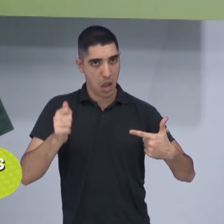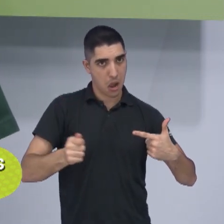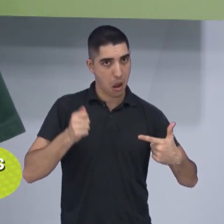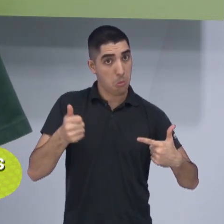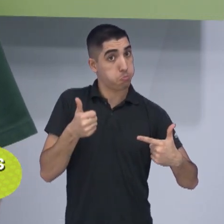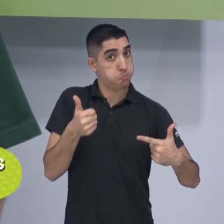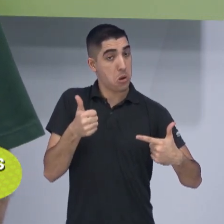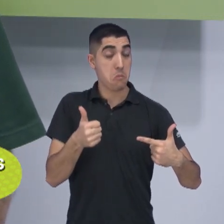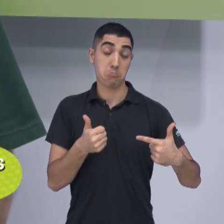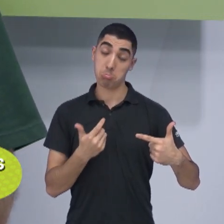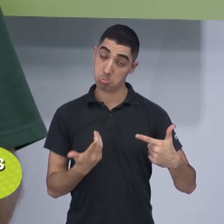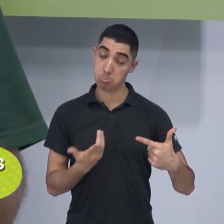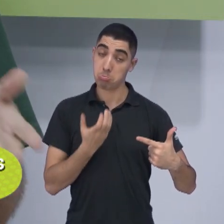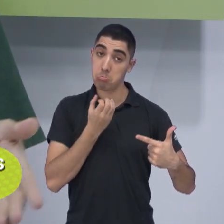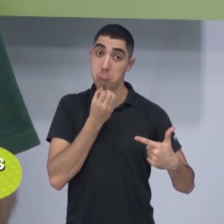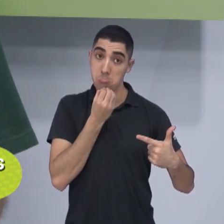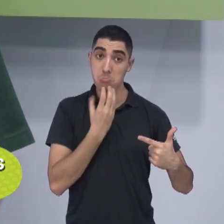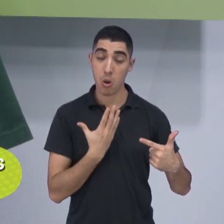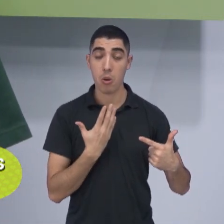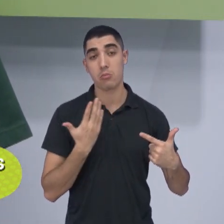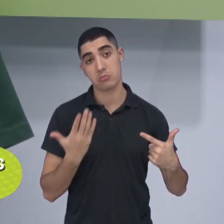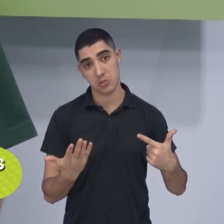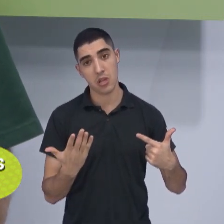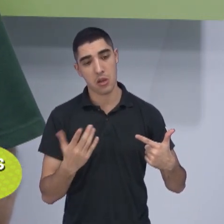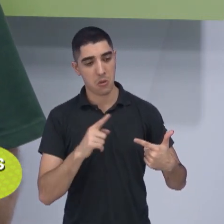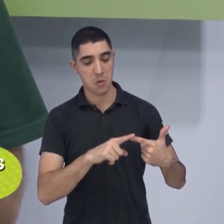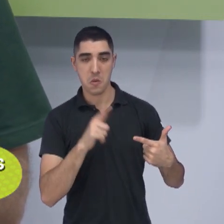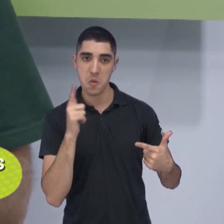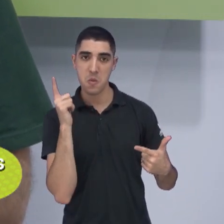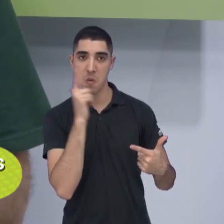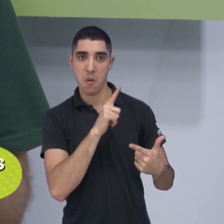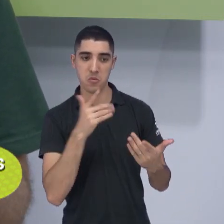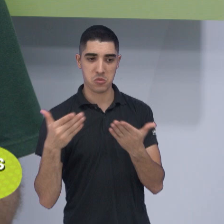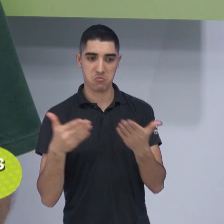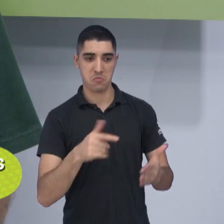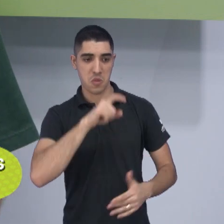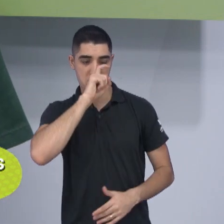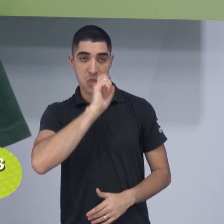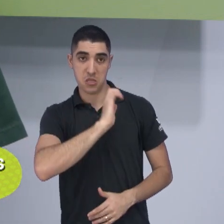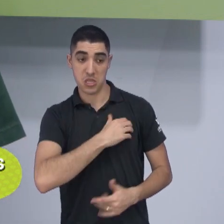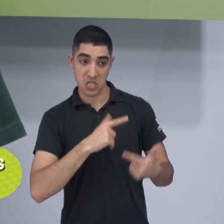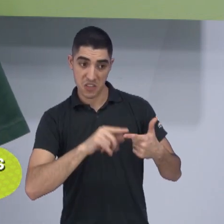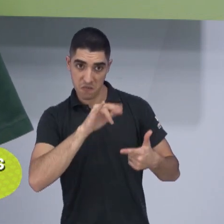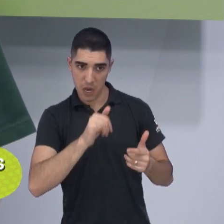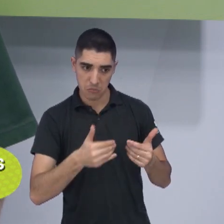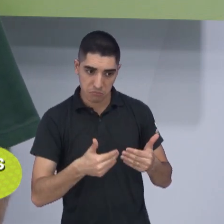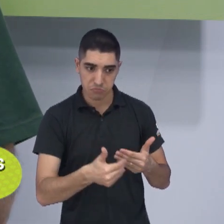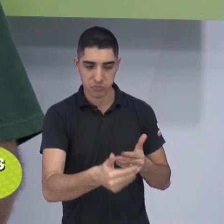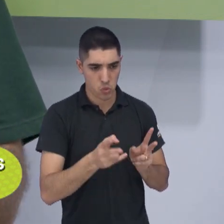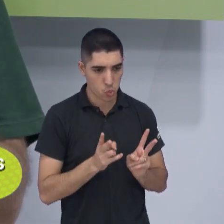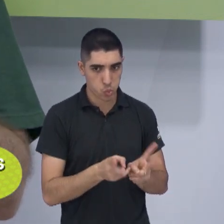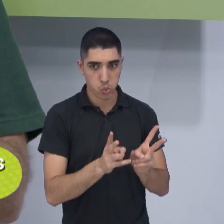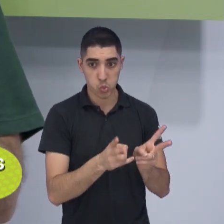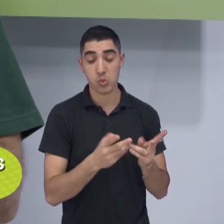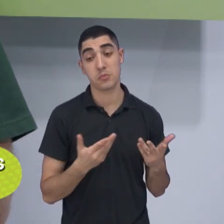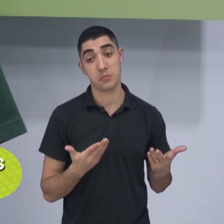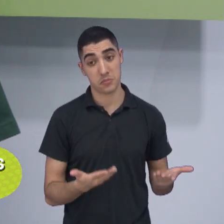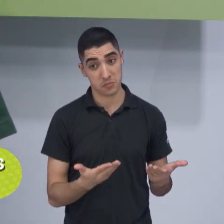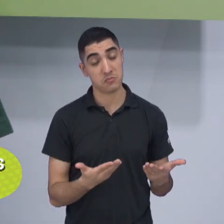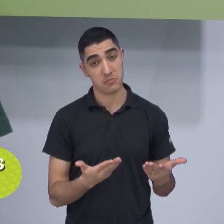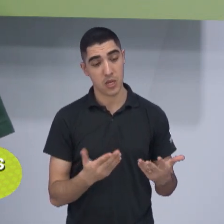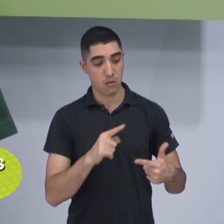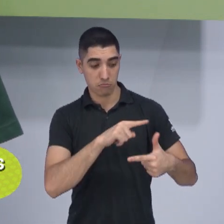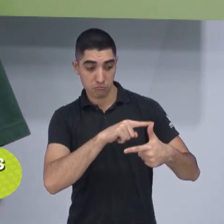Araraquara e, enfim, por isso ele foi gabaritado para chegar aqui no São José e fazer esse trabalho. Então, é uma mescla